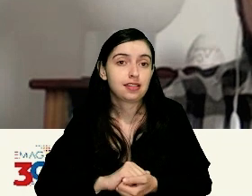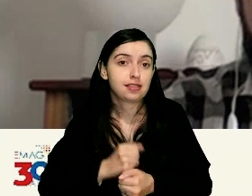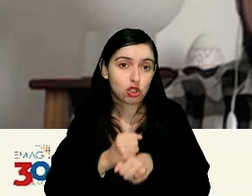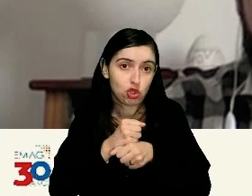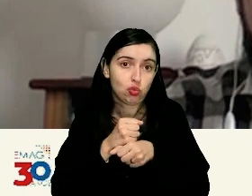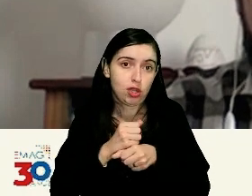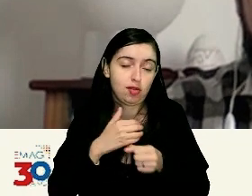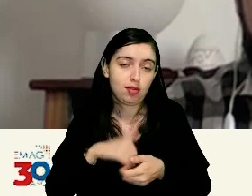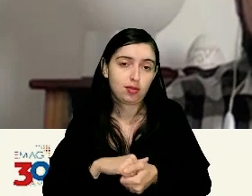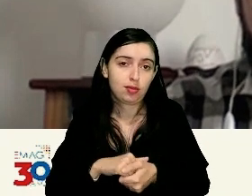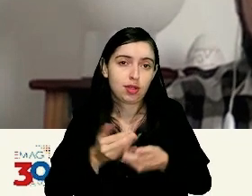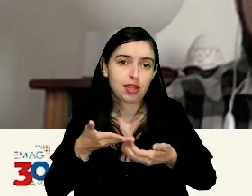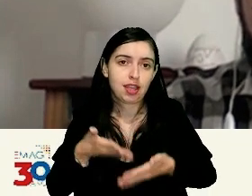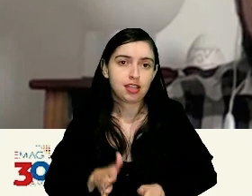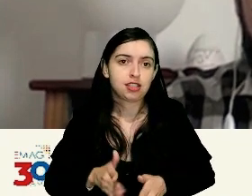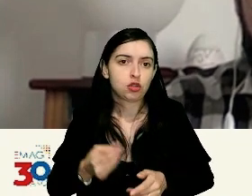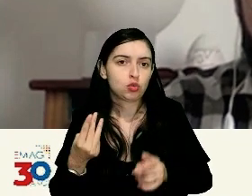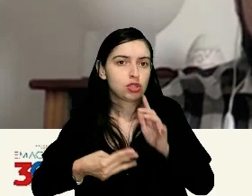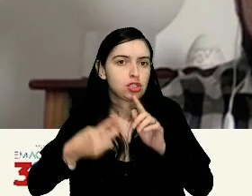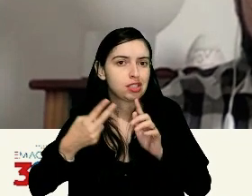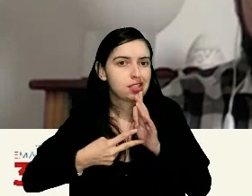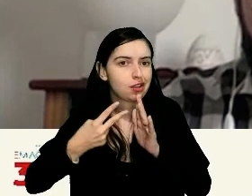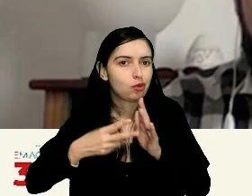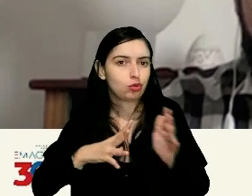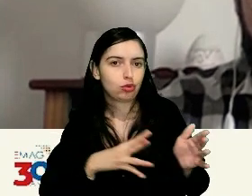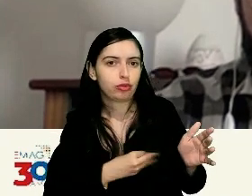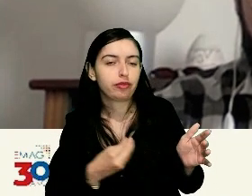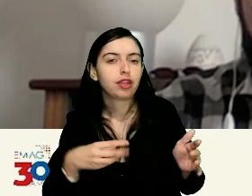nasceu o meu segundo filho, o Vinícius, né?